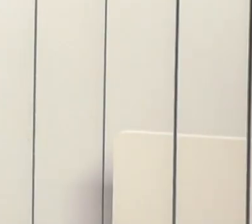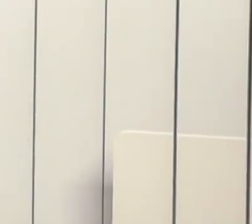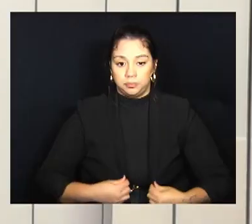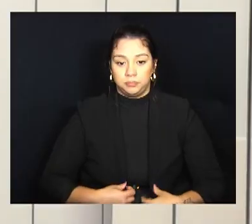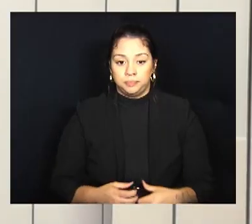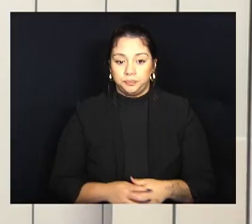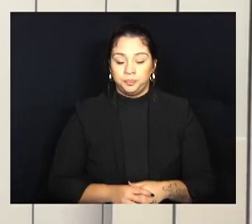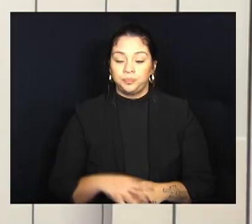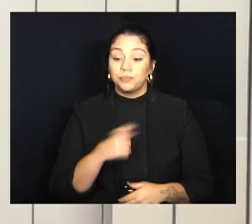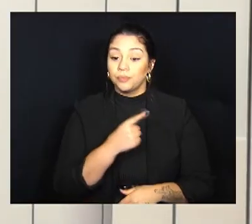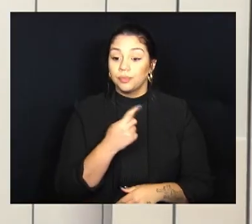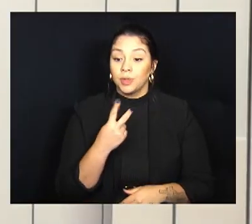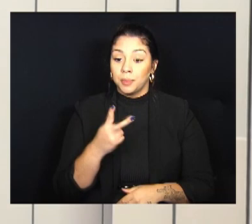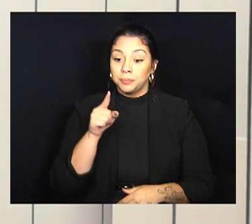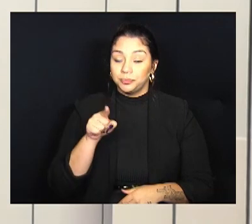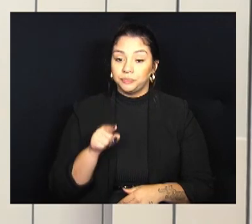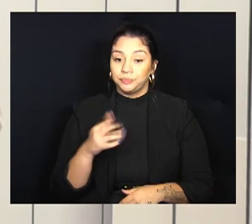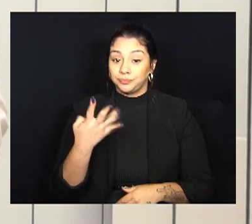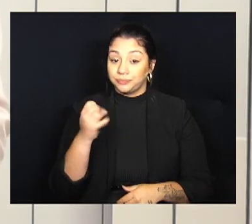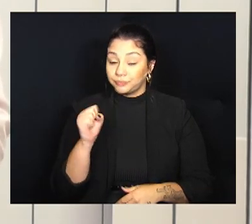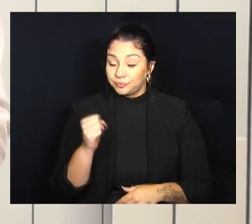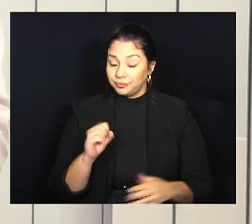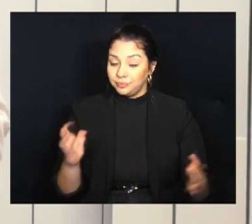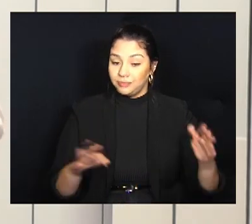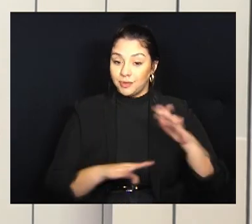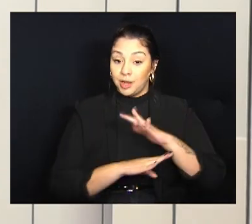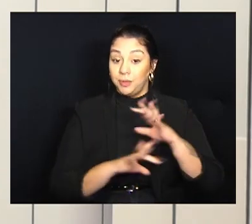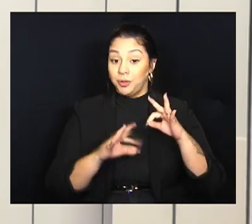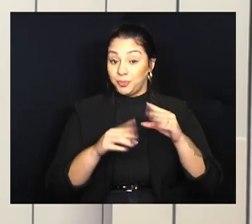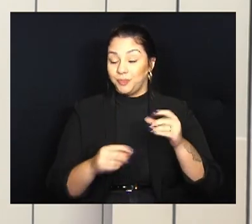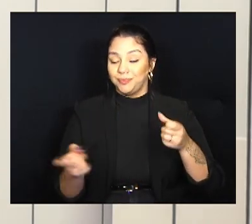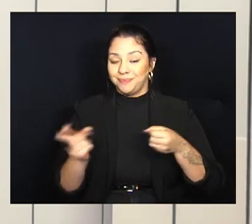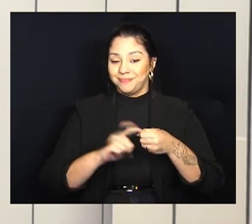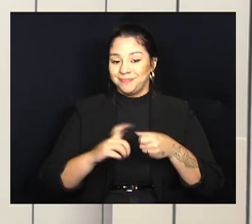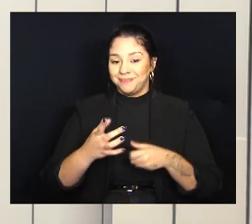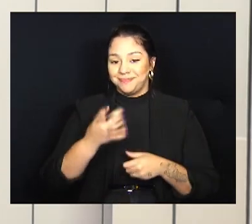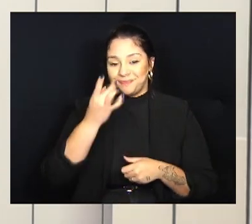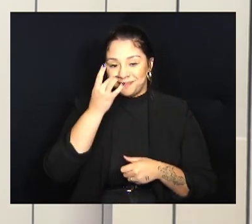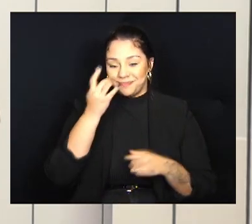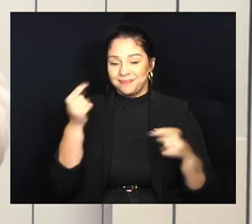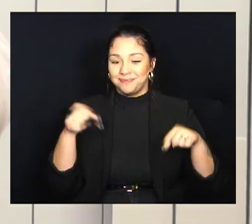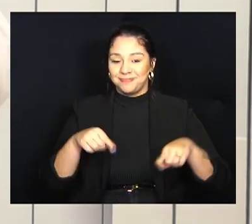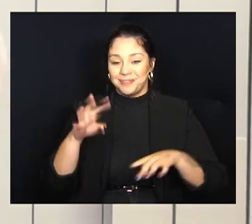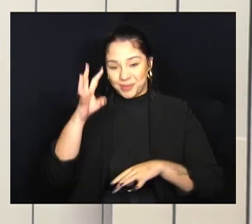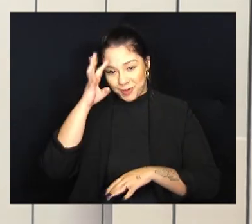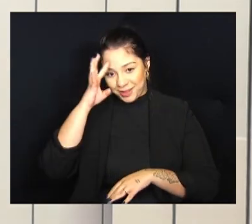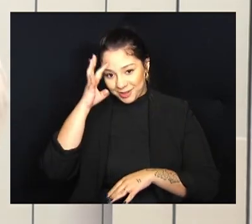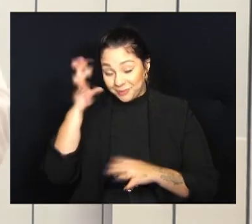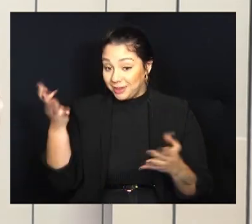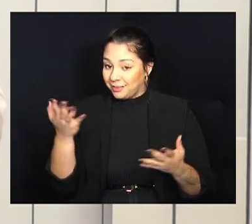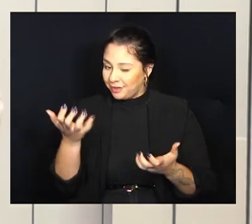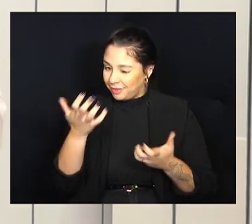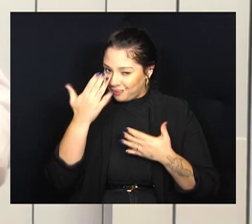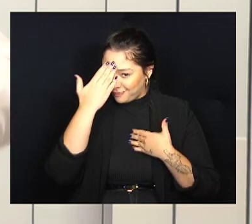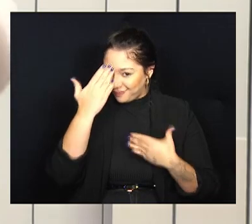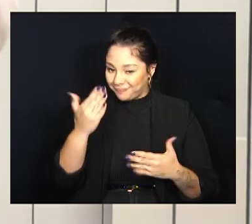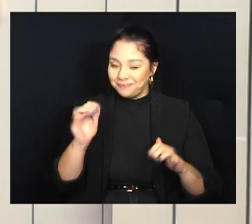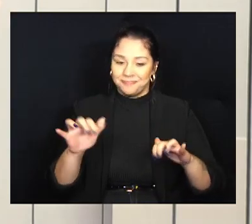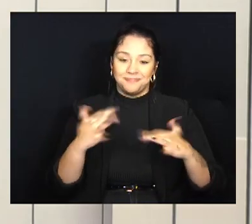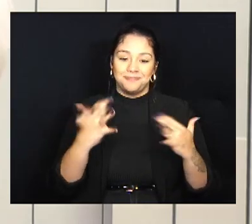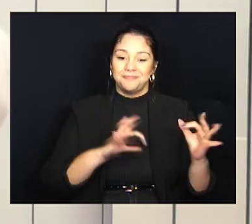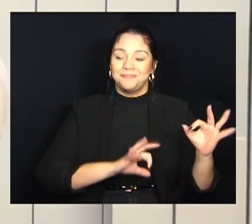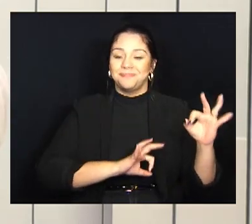Meio-dia mais 48 minutos, Câmara Total de volta ao vivo nesta quarta-feira. Quero agradecer a sua